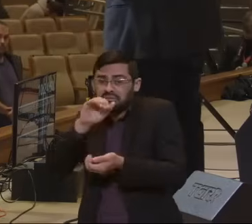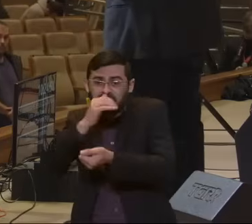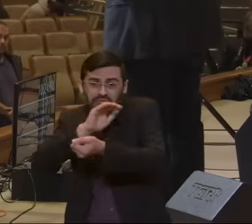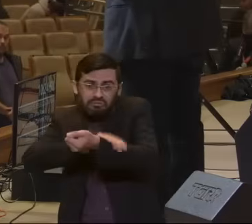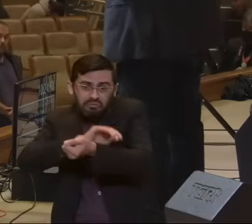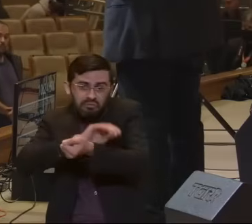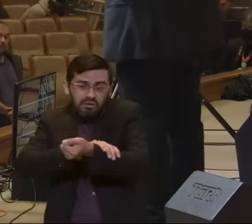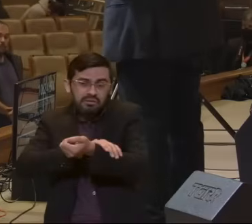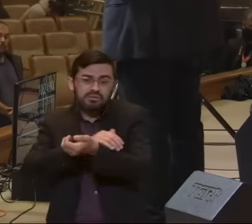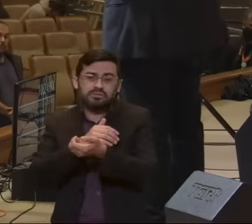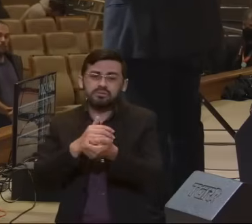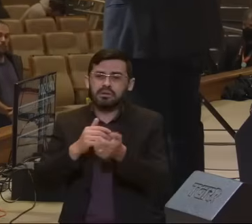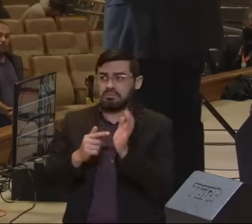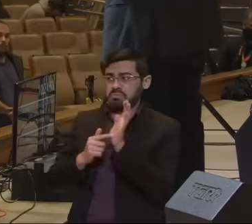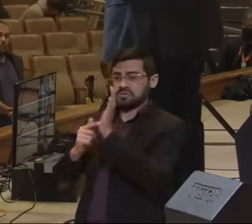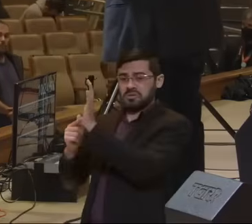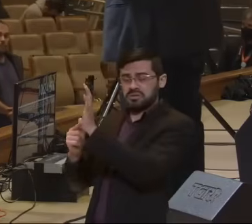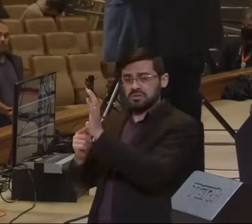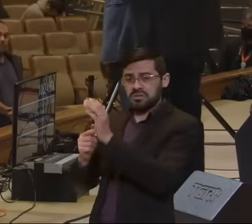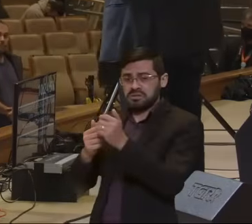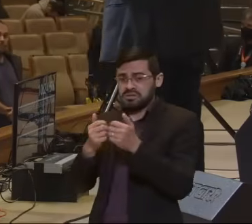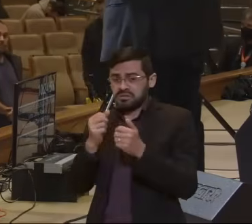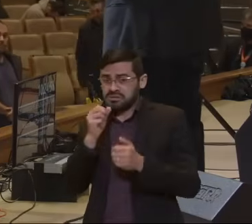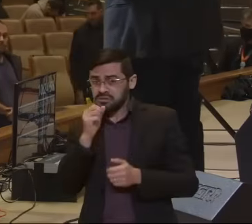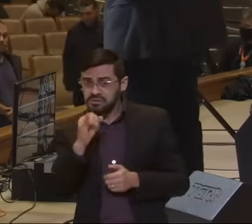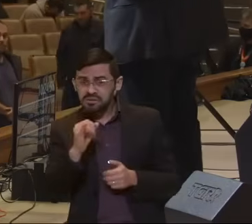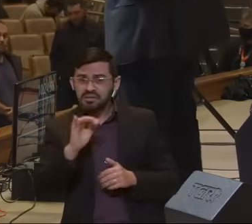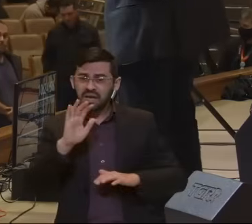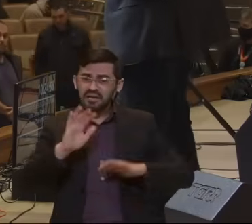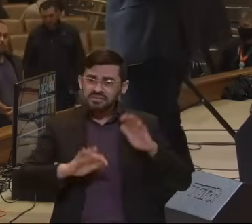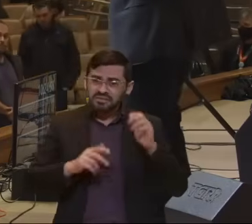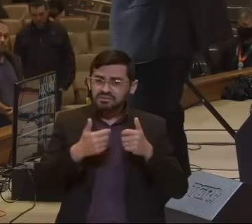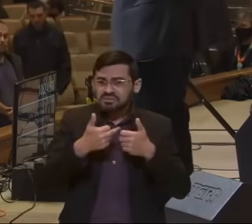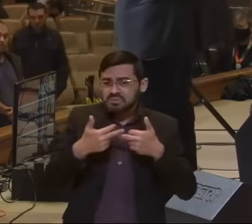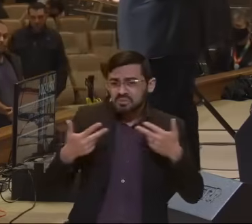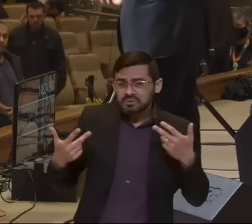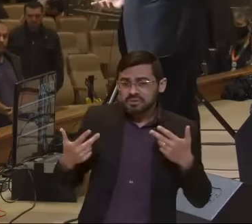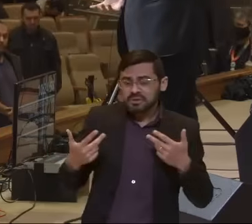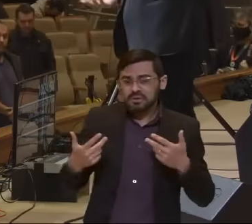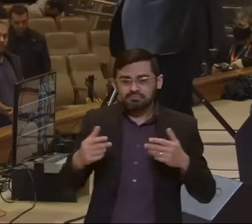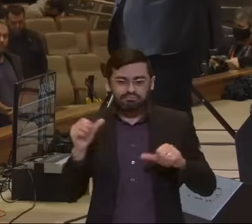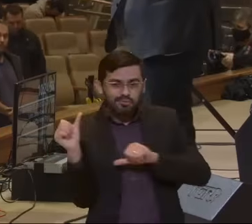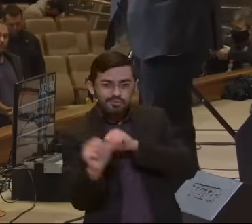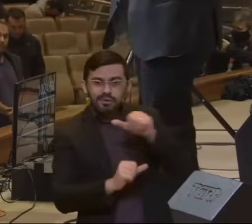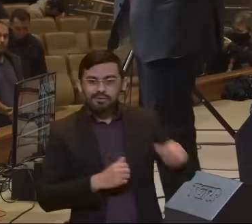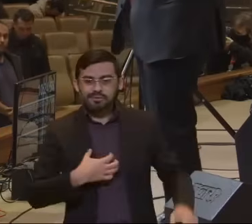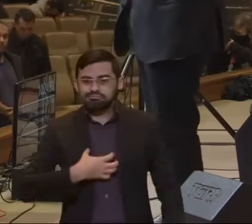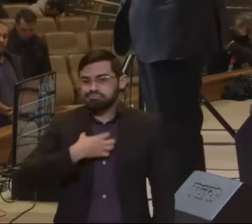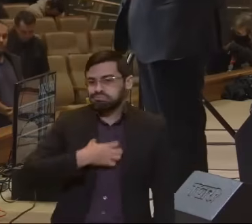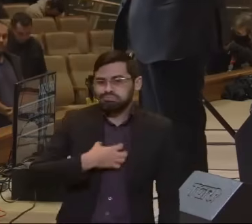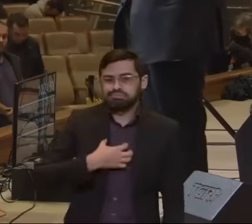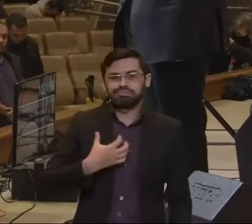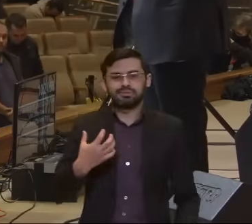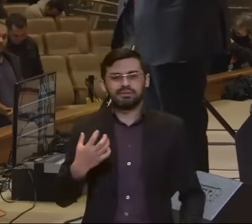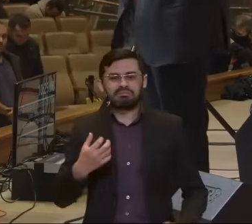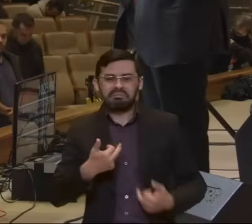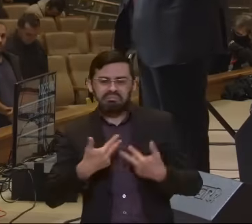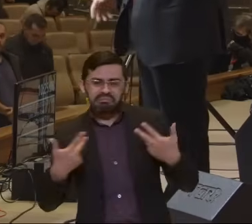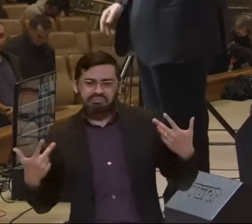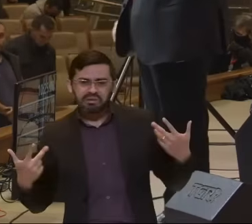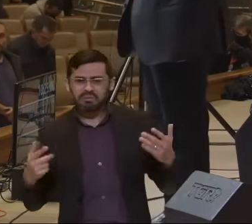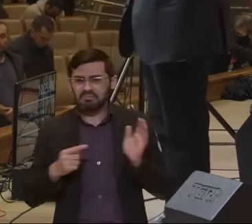coloca os vícios. Se você tem arroubos de temperamento, coloca o teu temperamento, coloca a